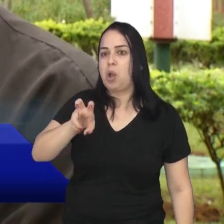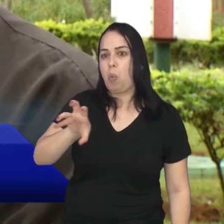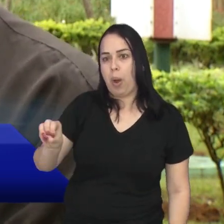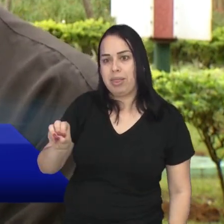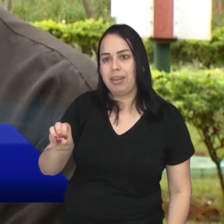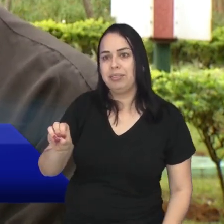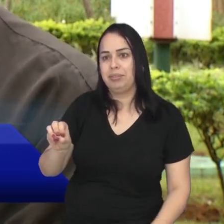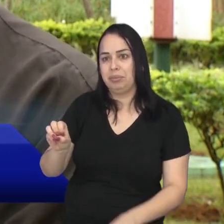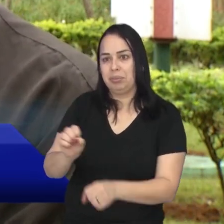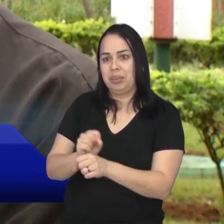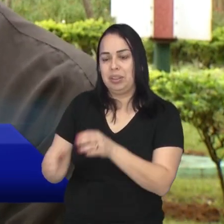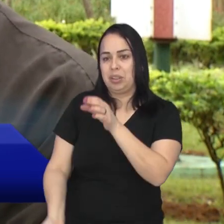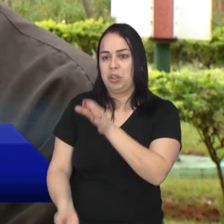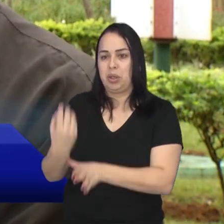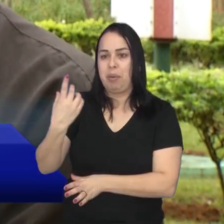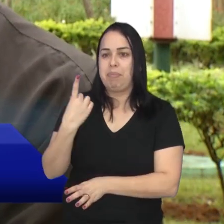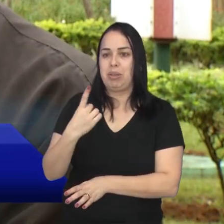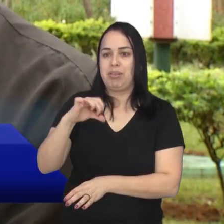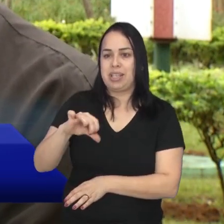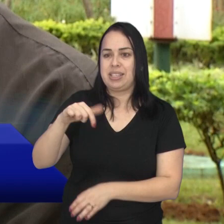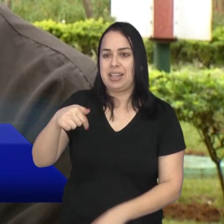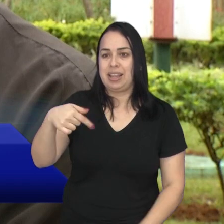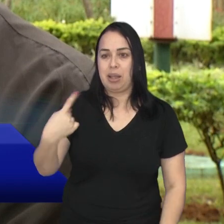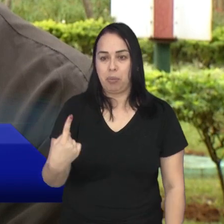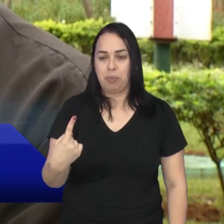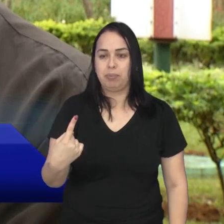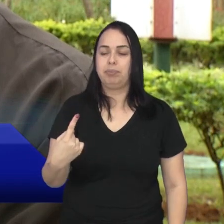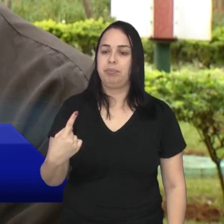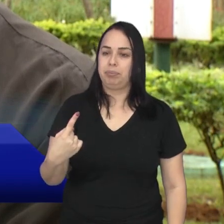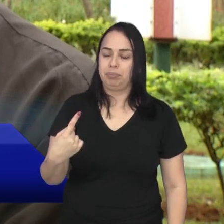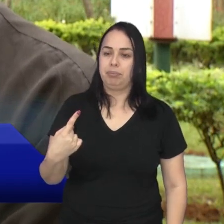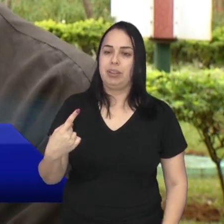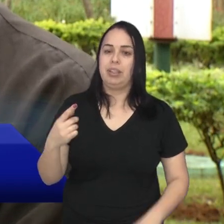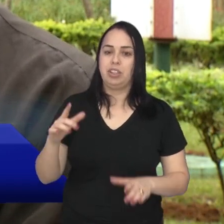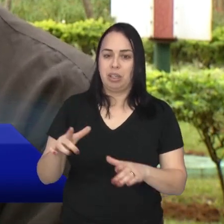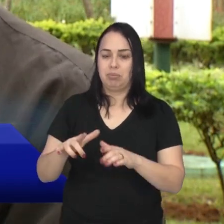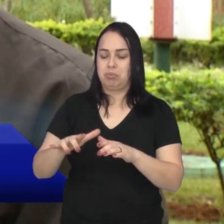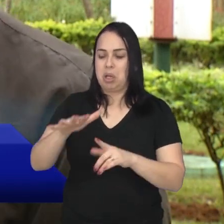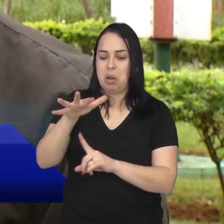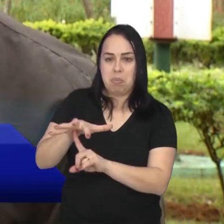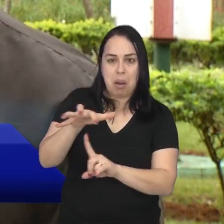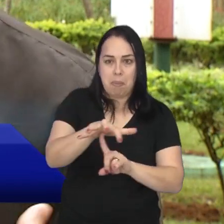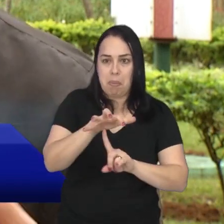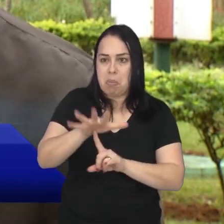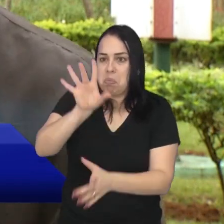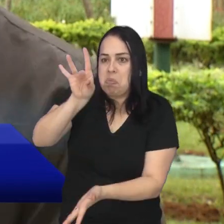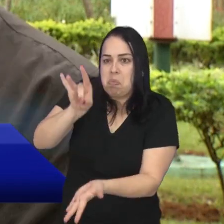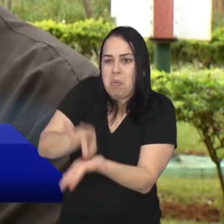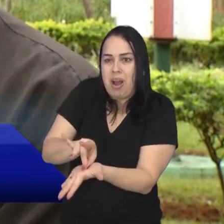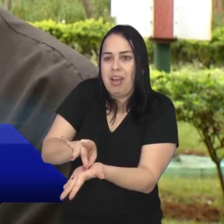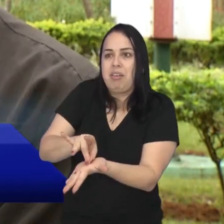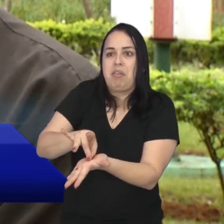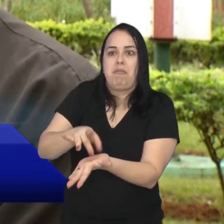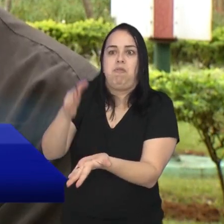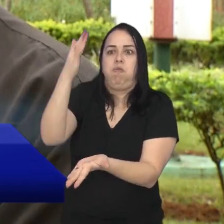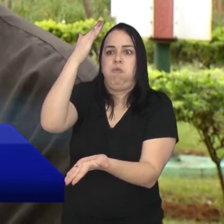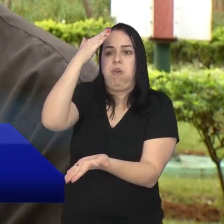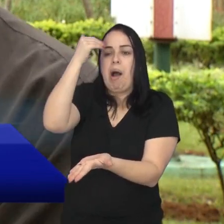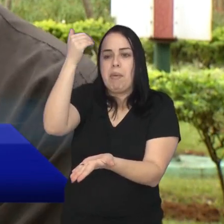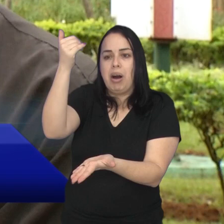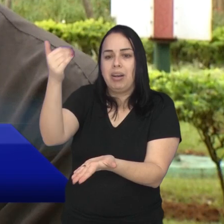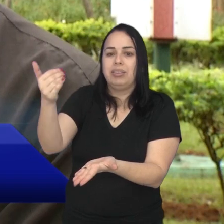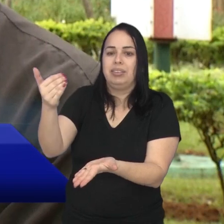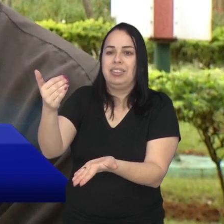de 50 anos, né? Ele foi fundado em 1971, então ele já é um parque muito bem consolidado,